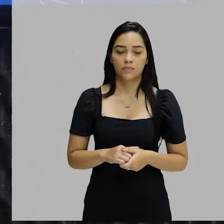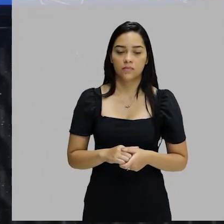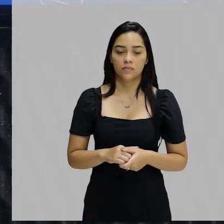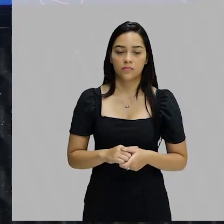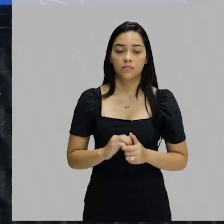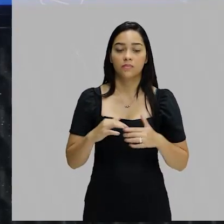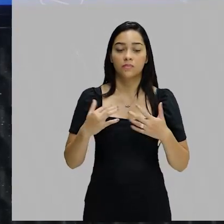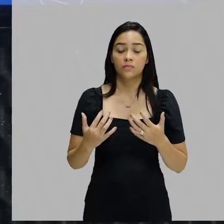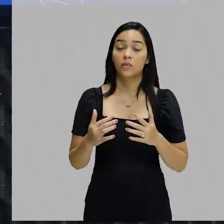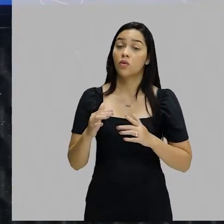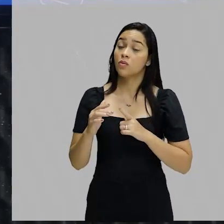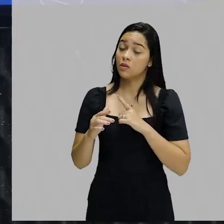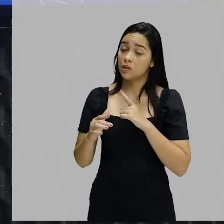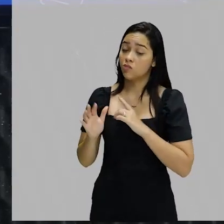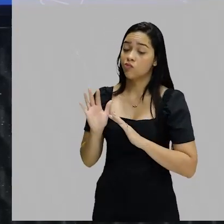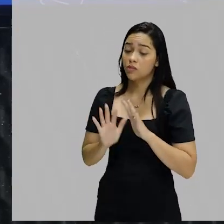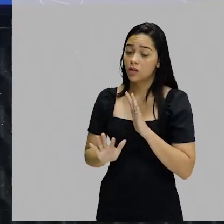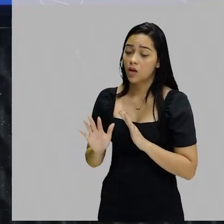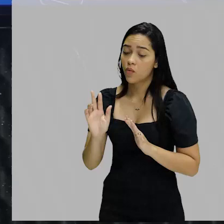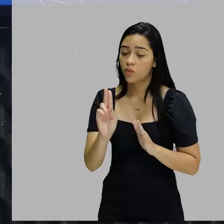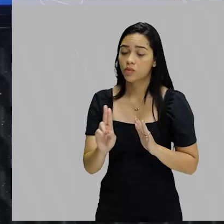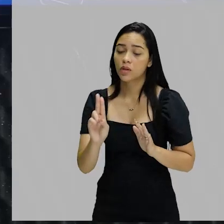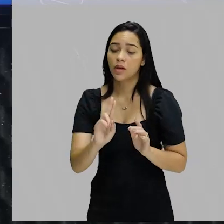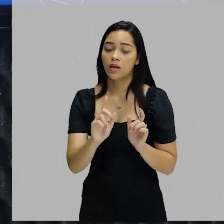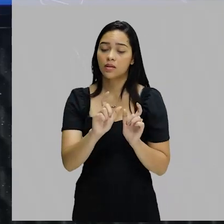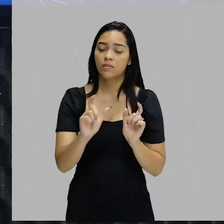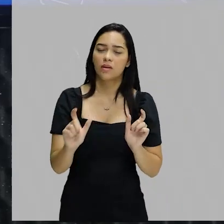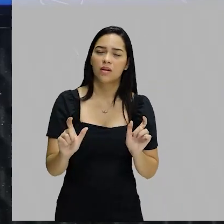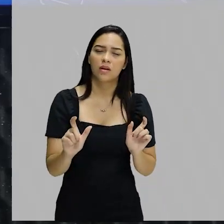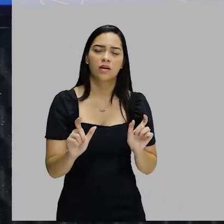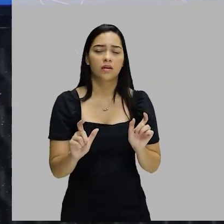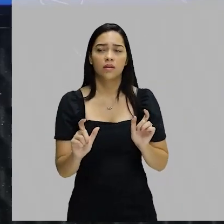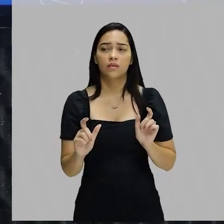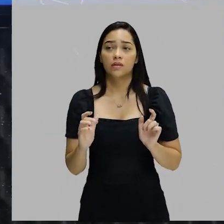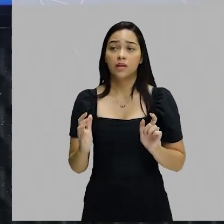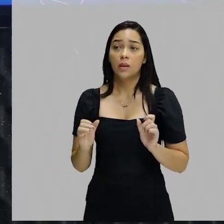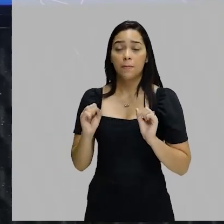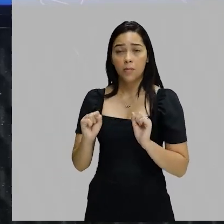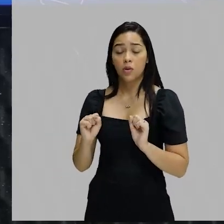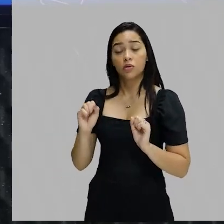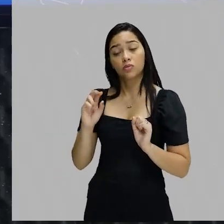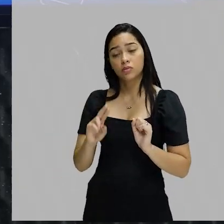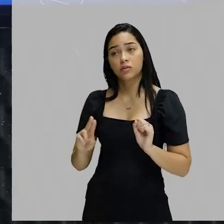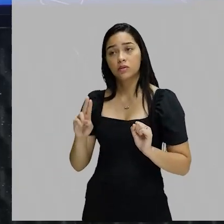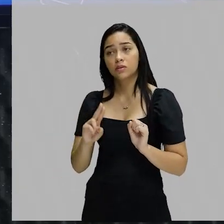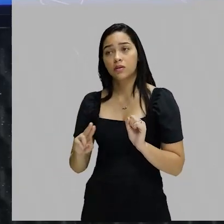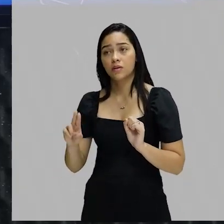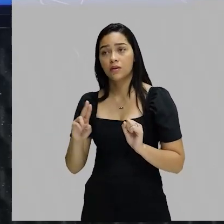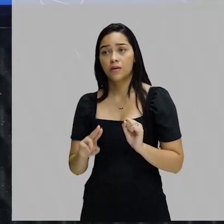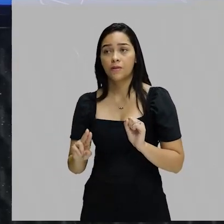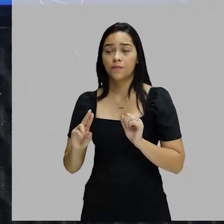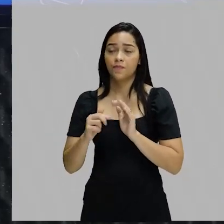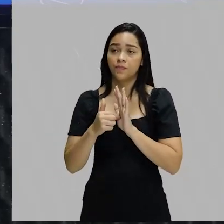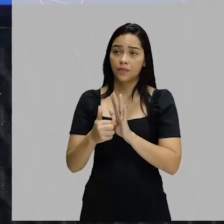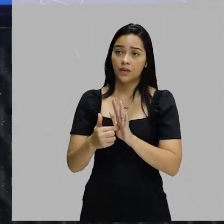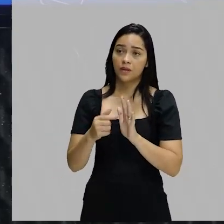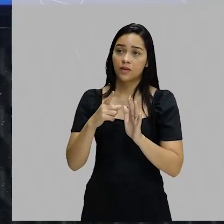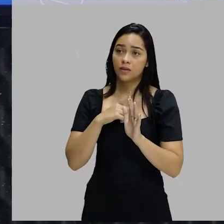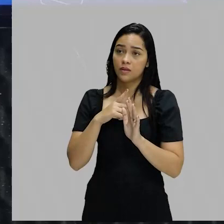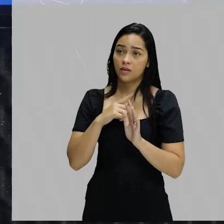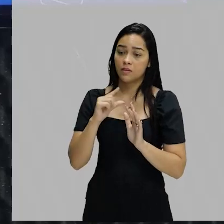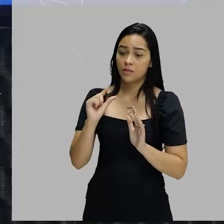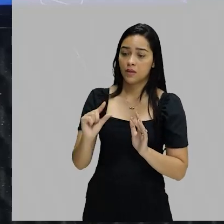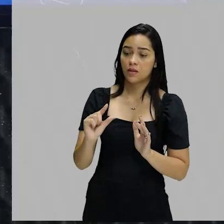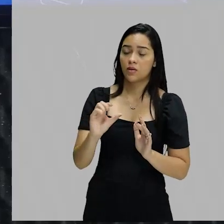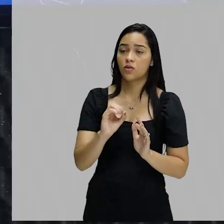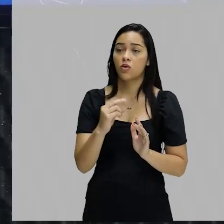desdém. Então, muito cuidado quando a gente utiliza as palavras, né? As palavras, elas podem ser utilizadas para indicar algo pequeno